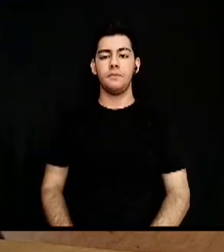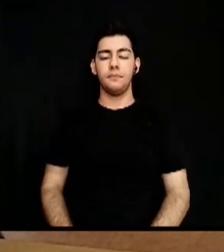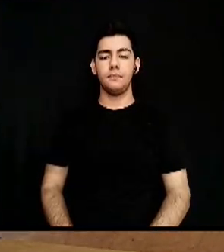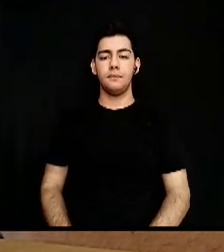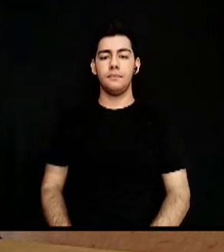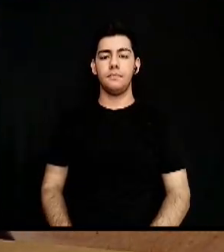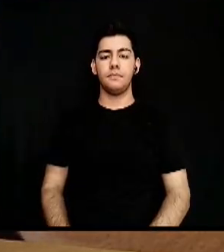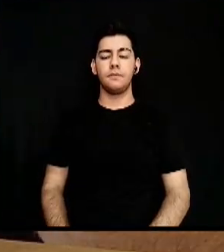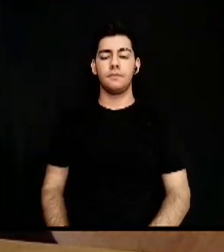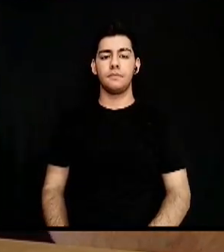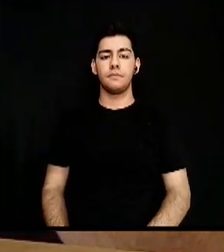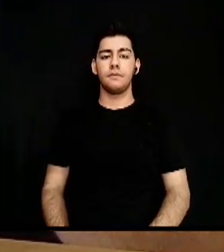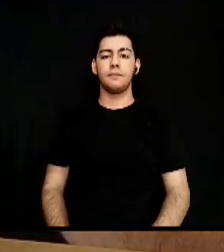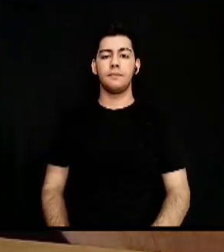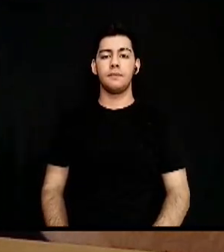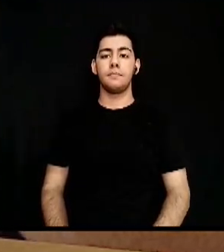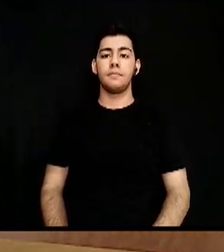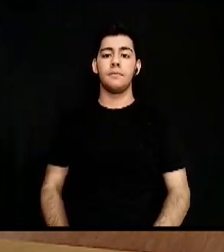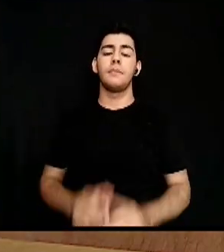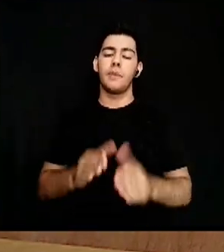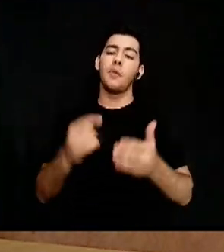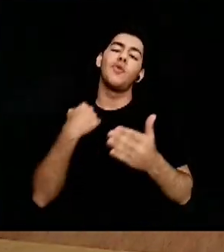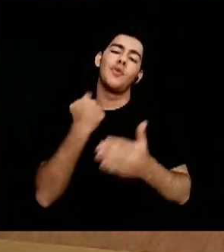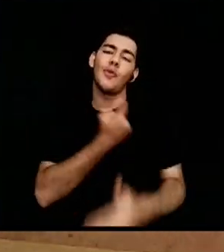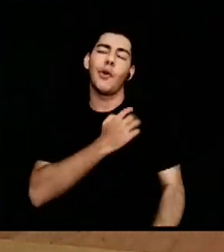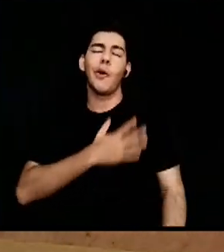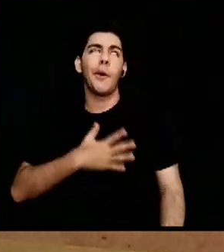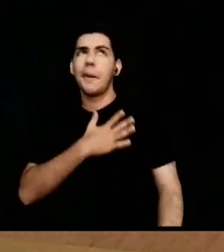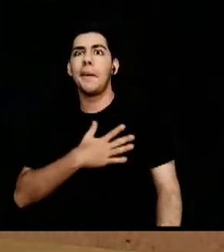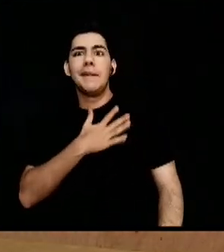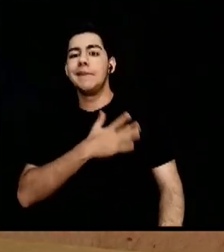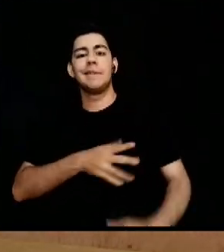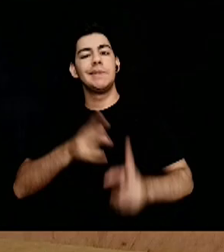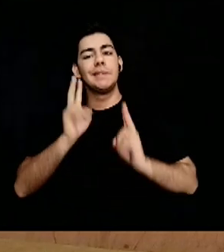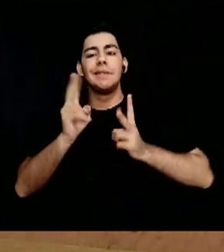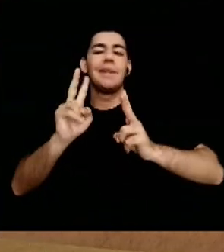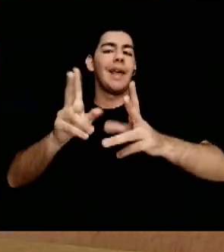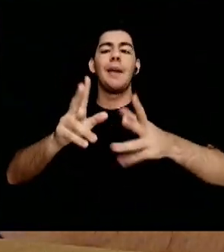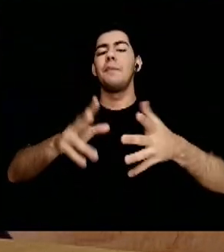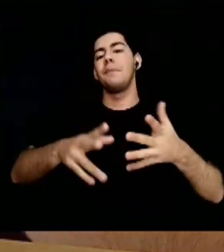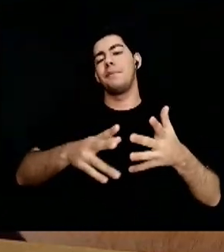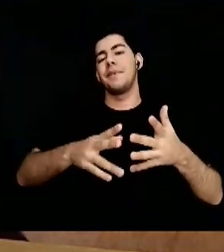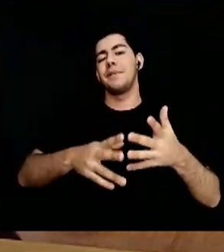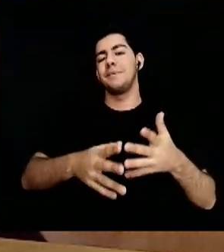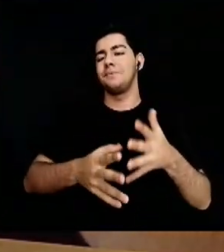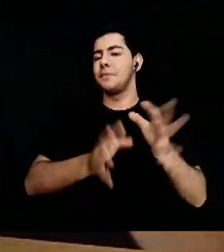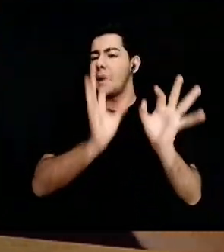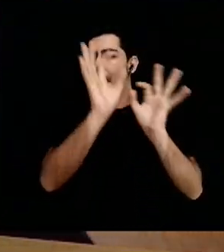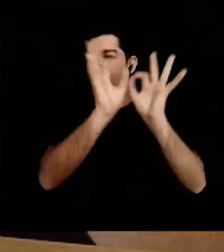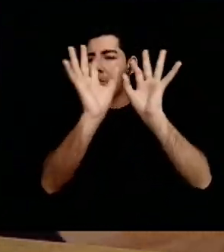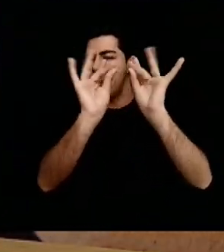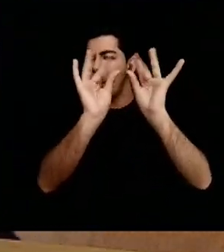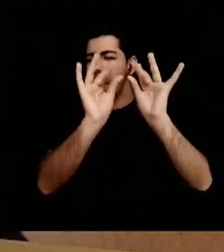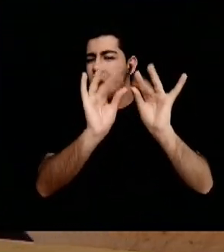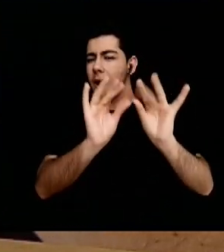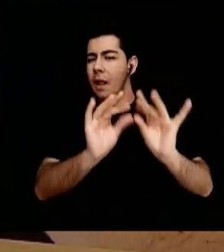Então, como a gente gosta de tudo mais rústico, exato. Eu não sou muito adepta ao brilho,